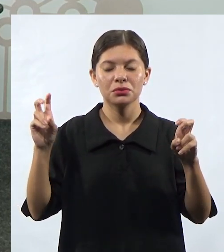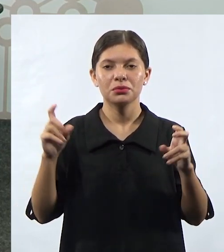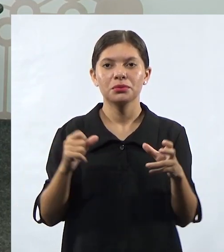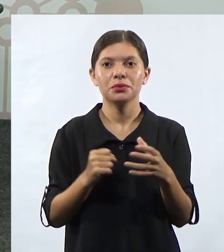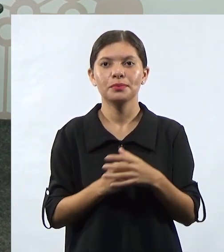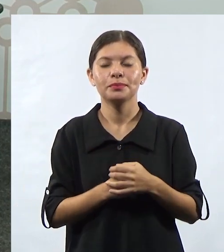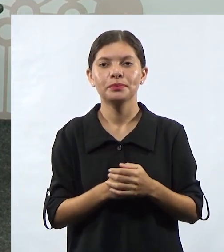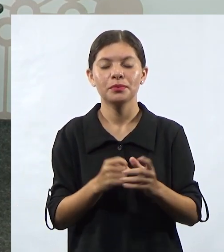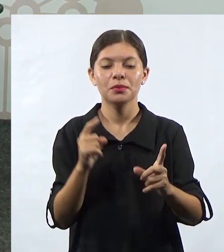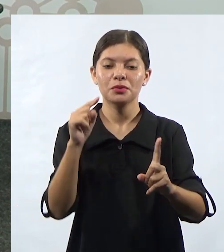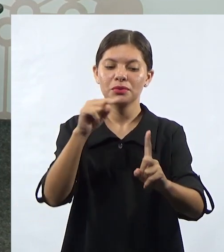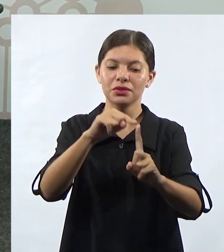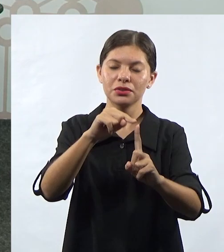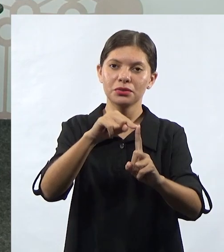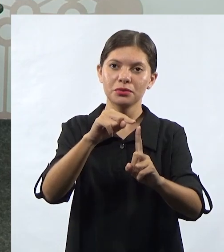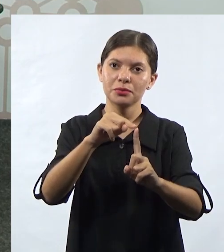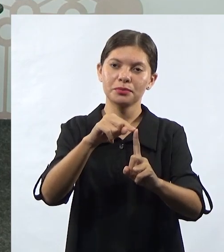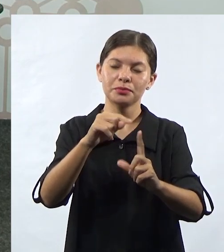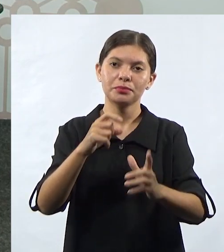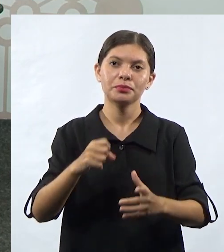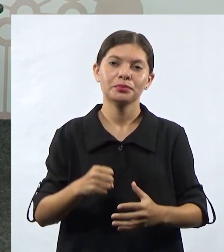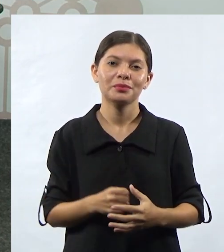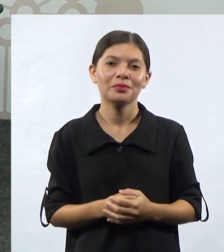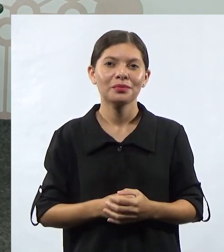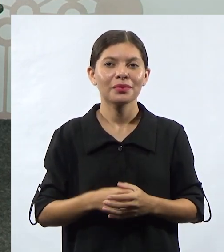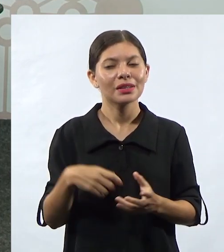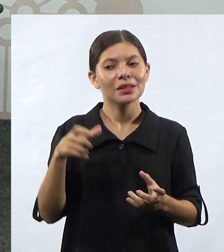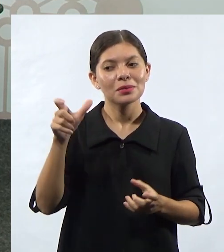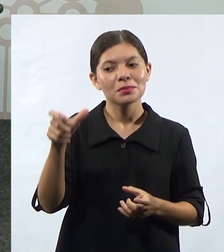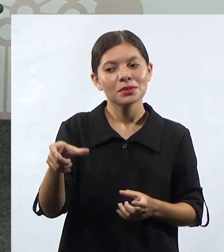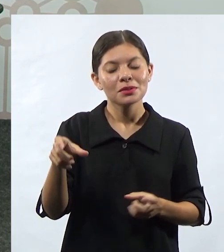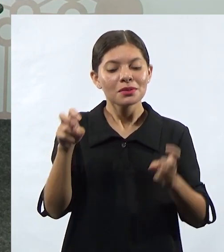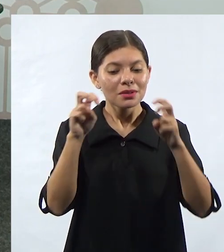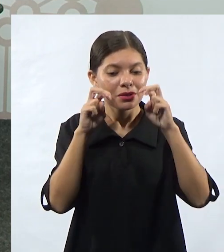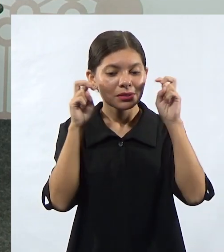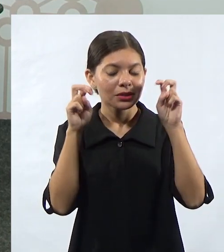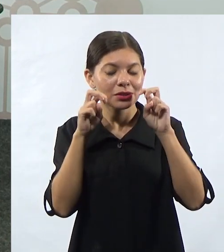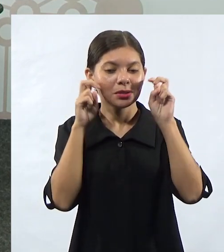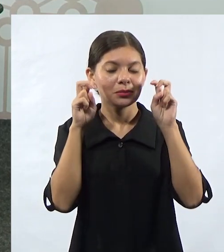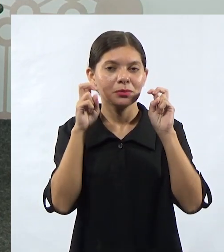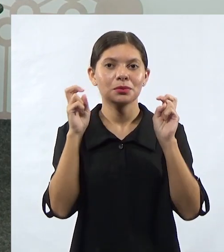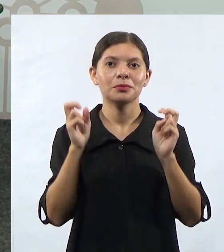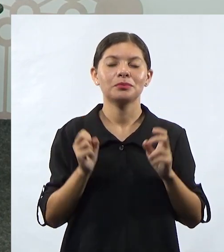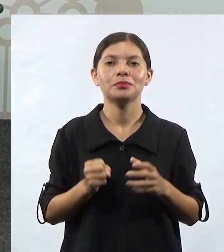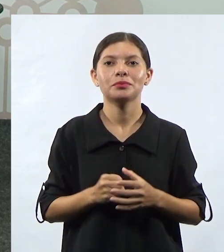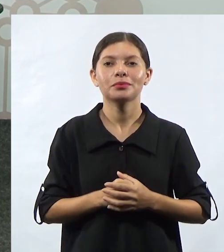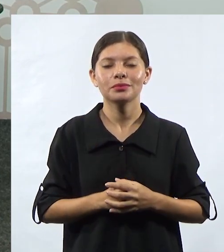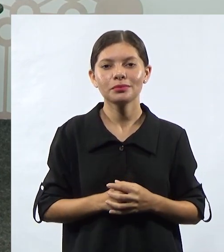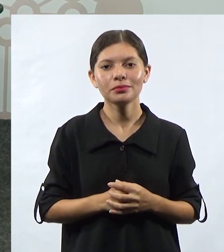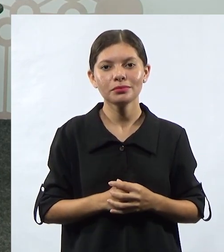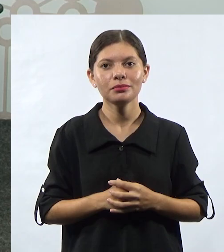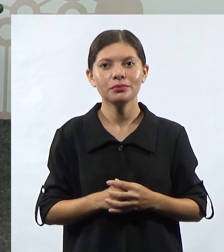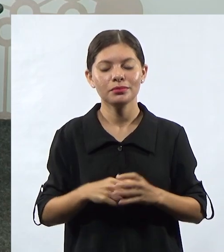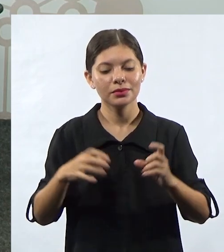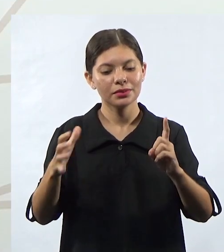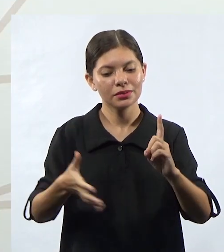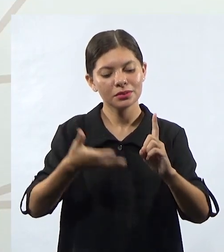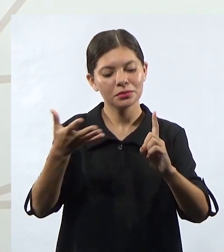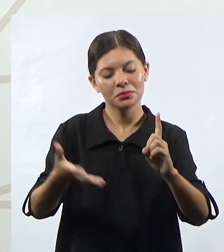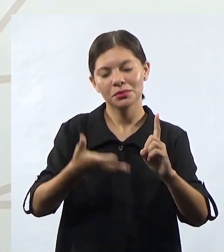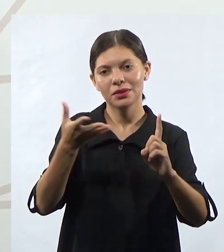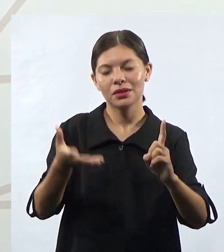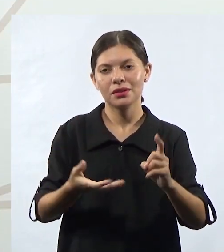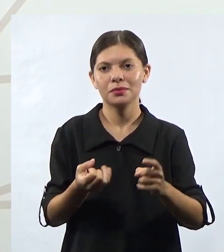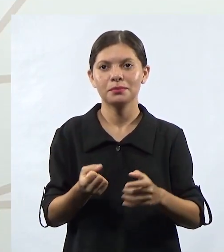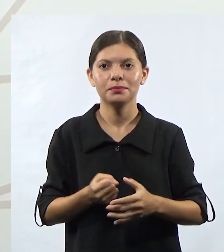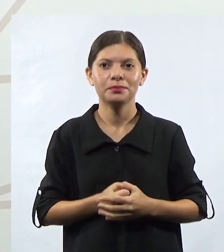tanto também daquele que não fala muito, né, tá ali, é um pouco mais tímido, comedido, então você tem que estimular ele para ver